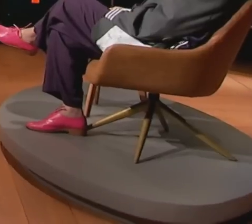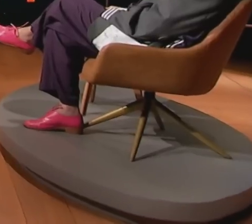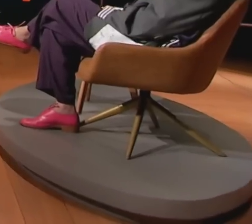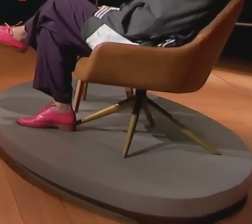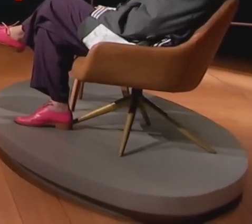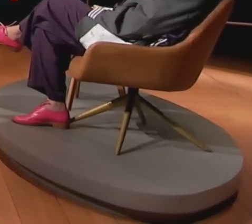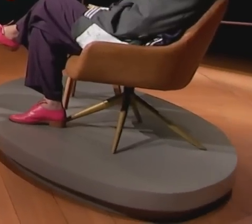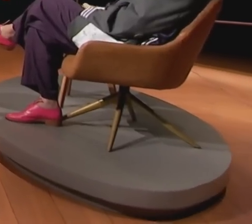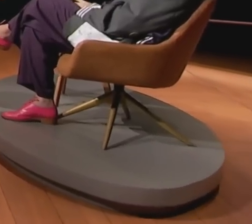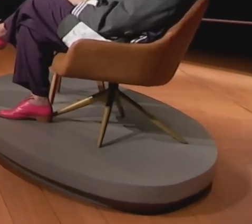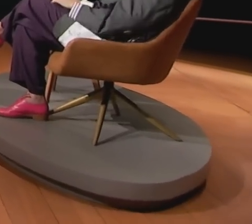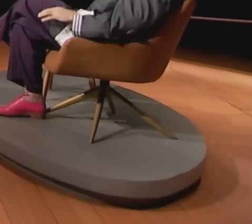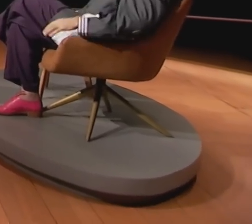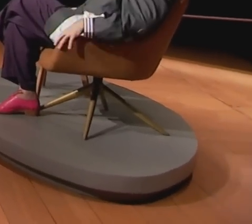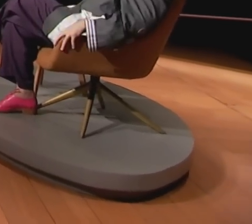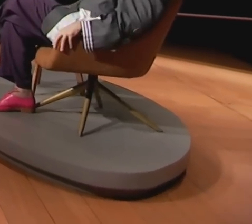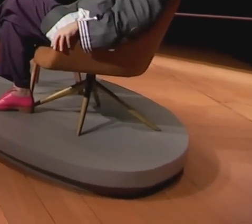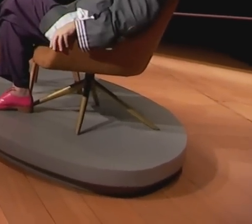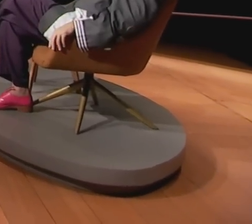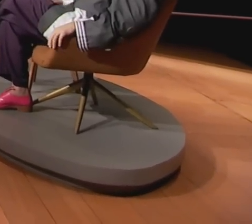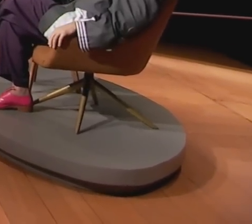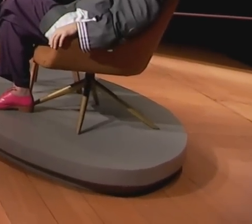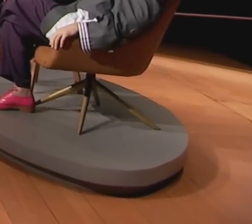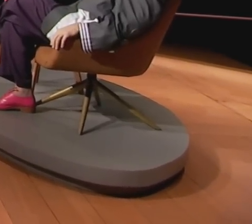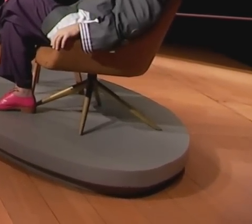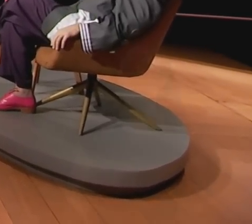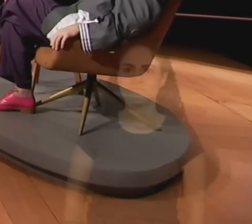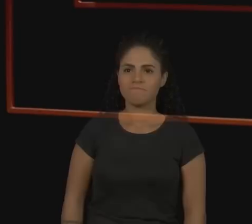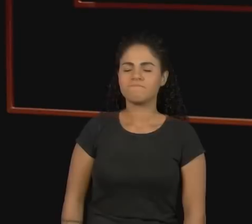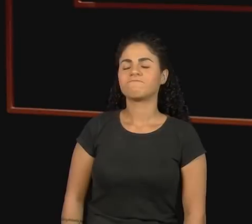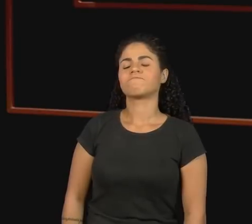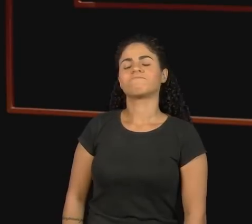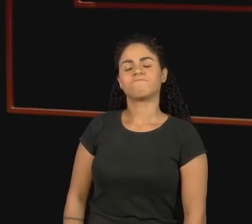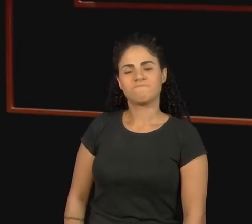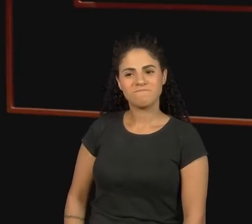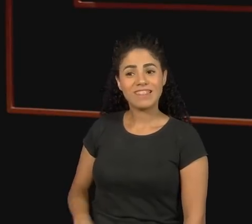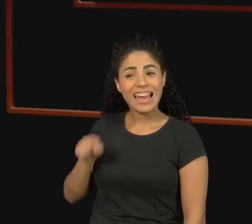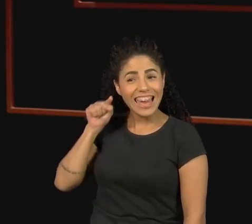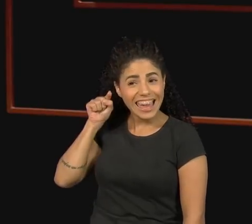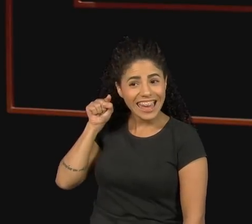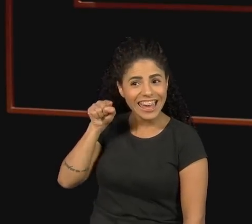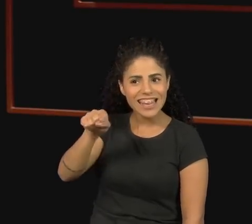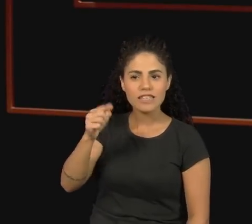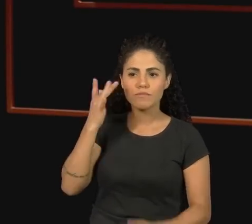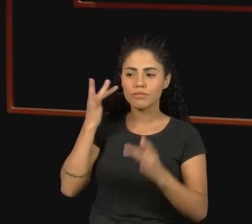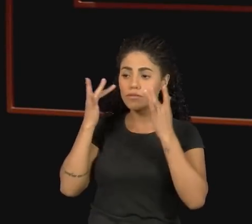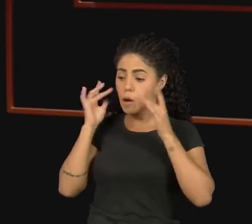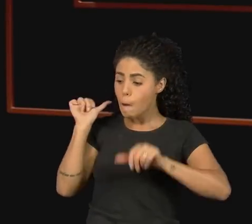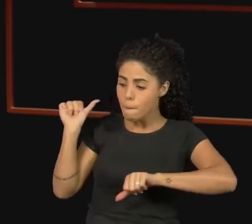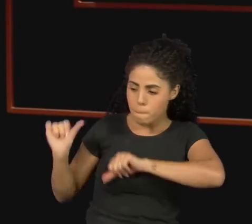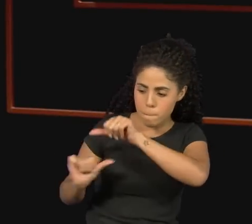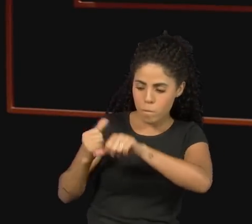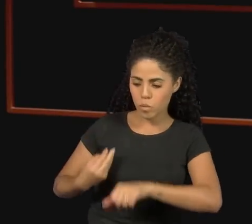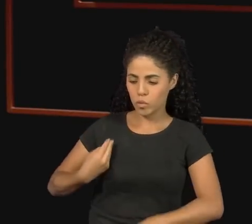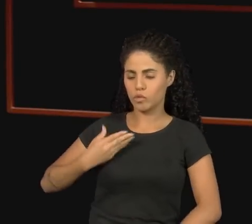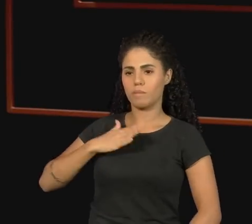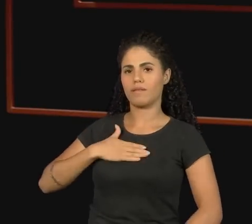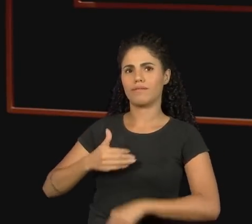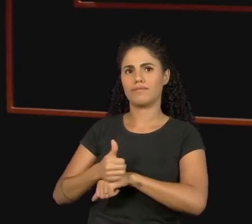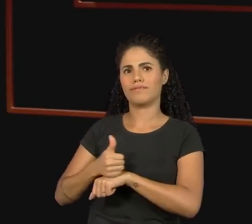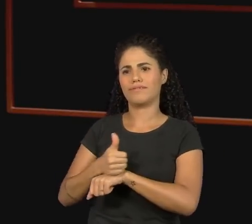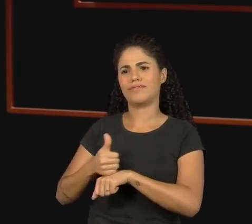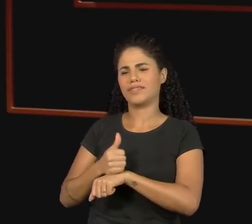vê se esquece. Essa obra, ela mudou minha carreira. Ih,